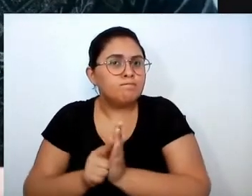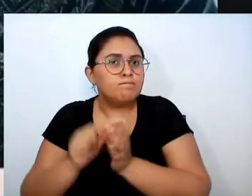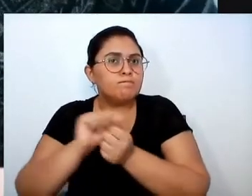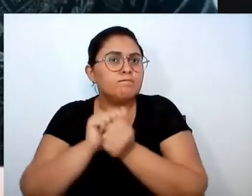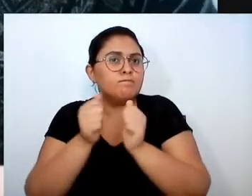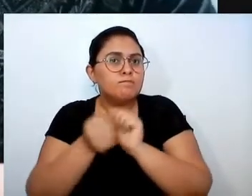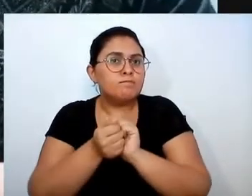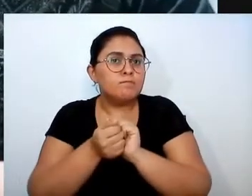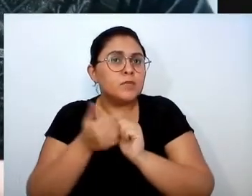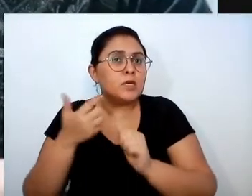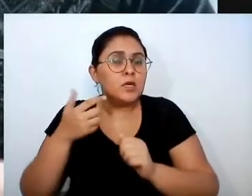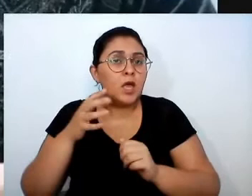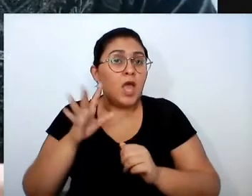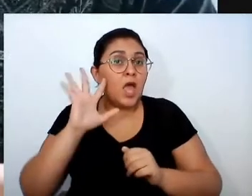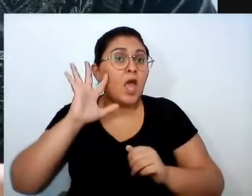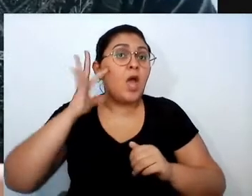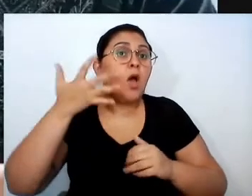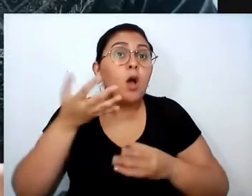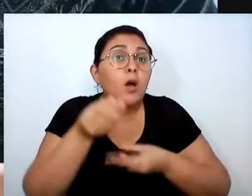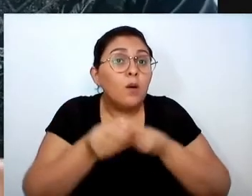A gente vai discutindo,